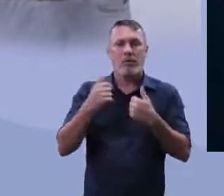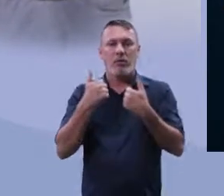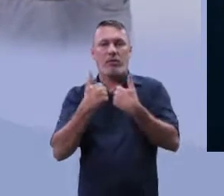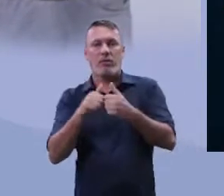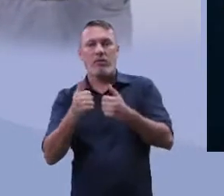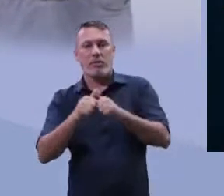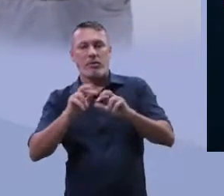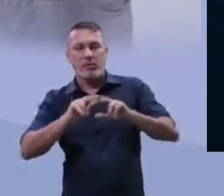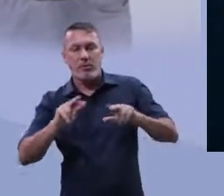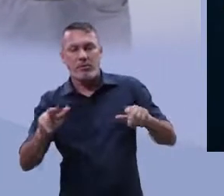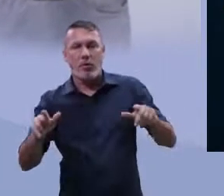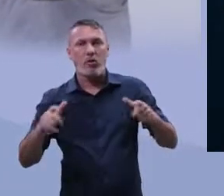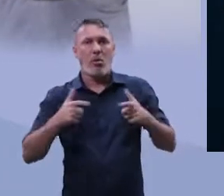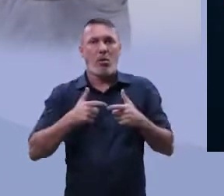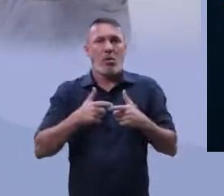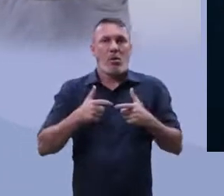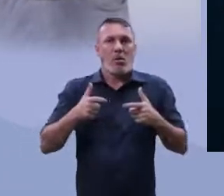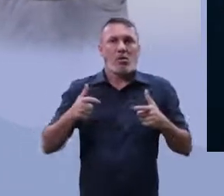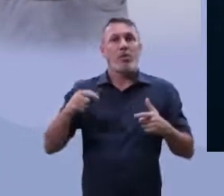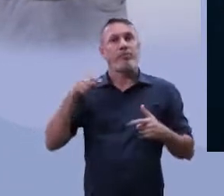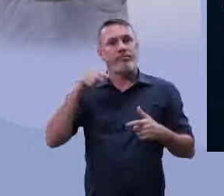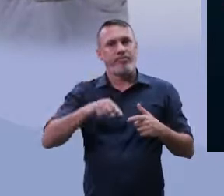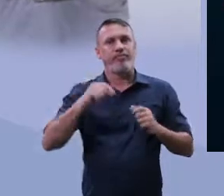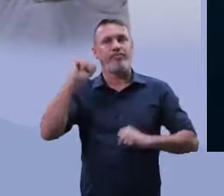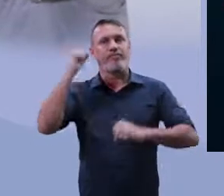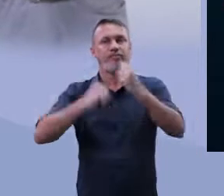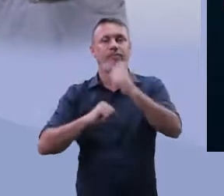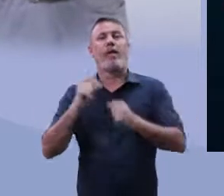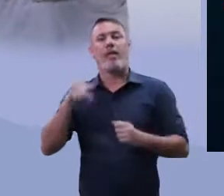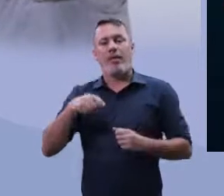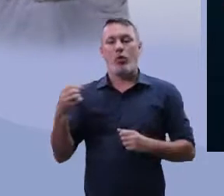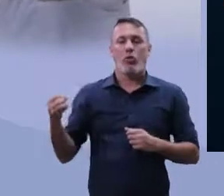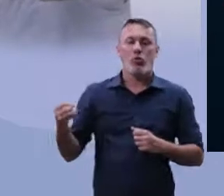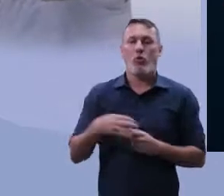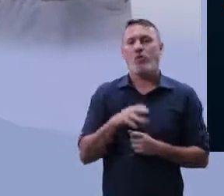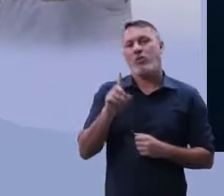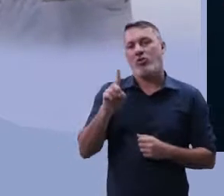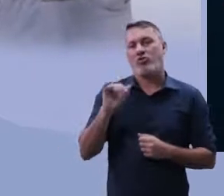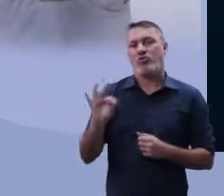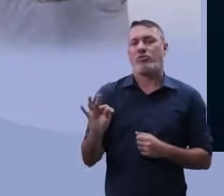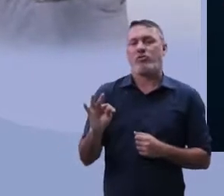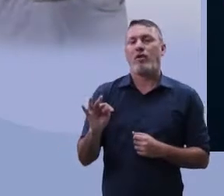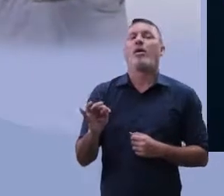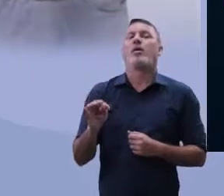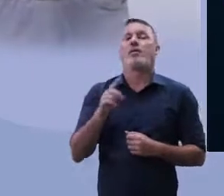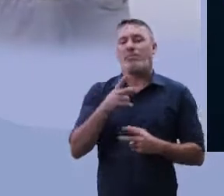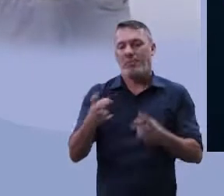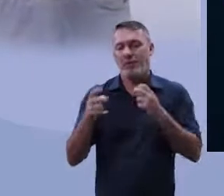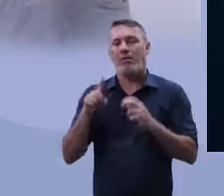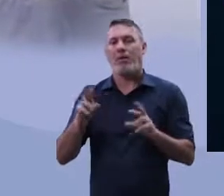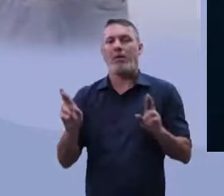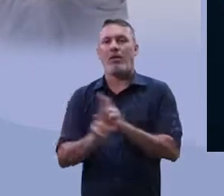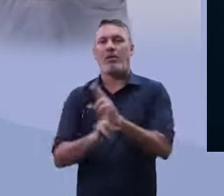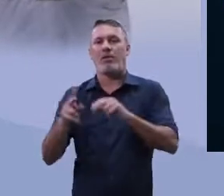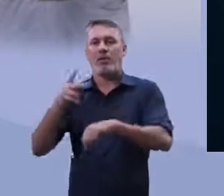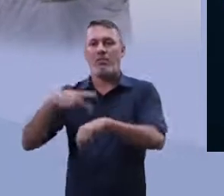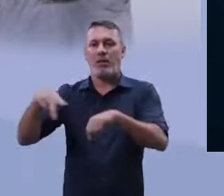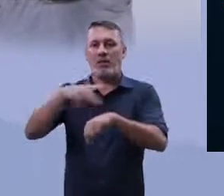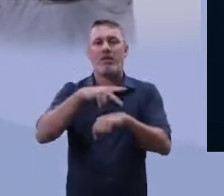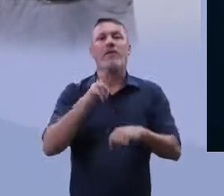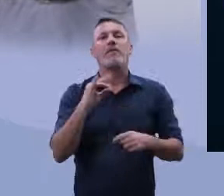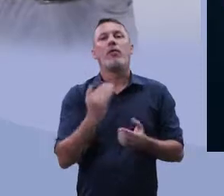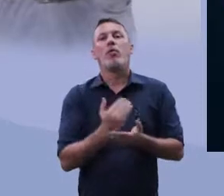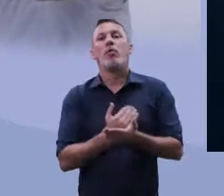dos transportes, eles foram os grandes precursores dessa nova DIT. Aí é hora que nós vamos ver que a relação entre